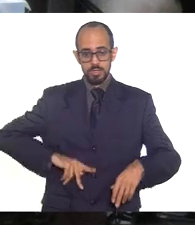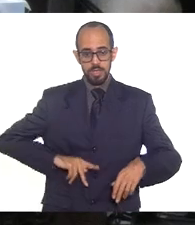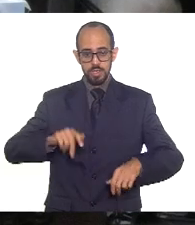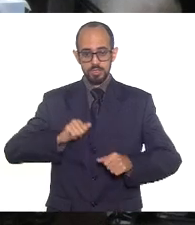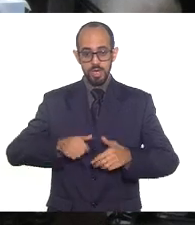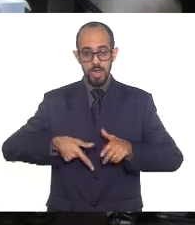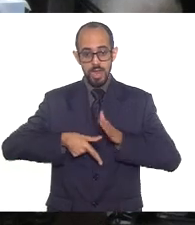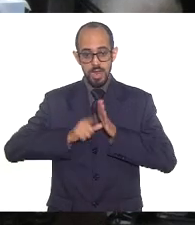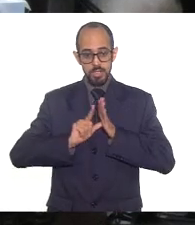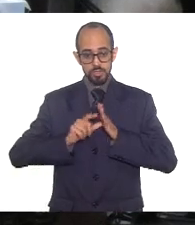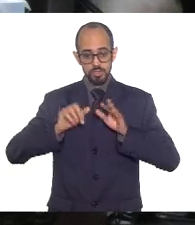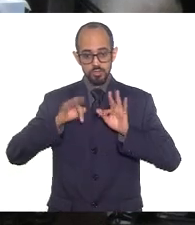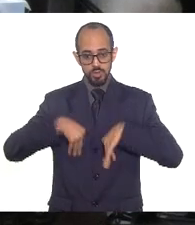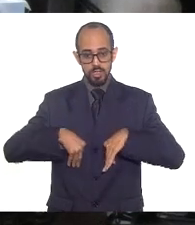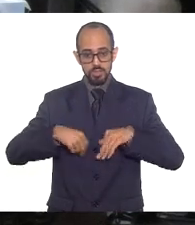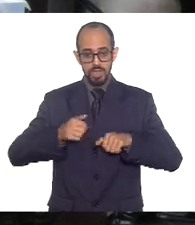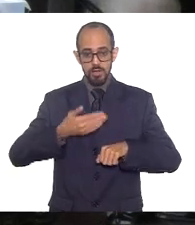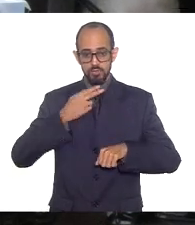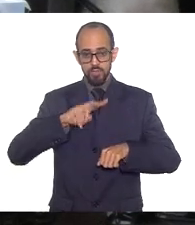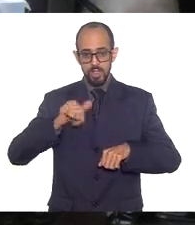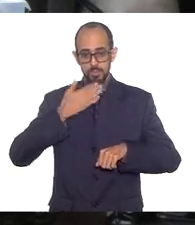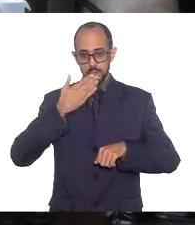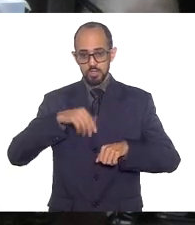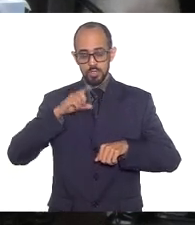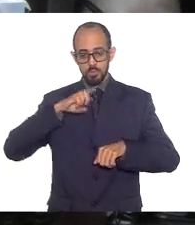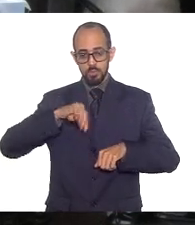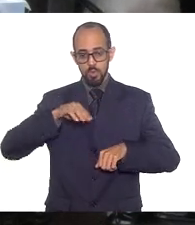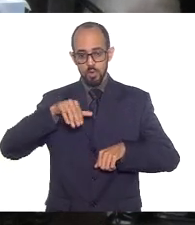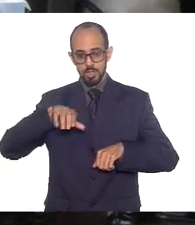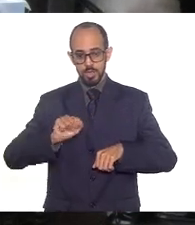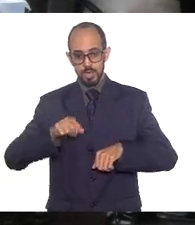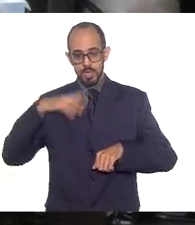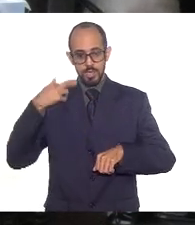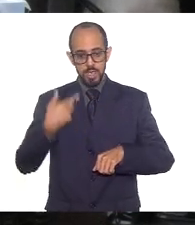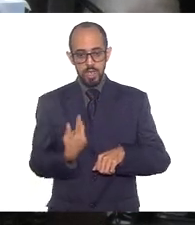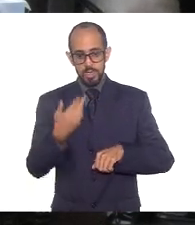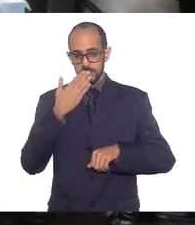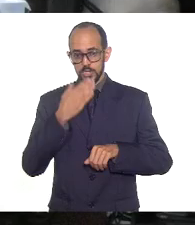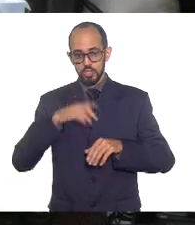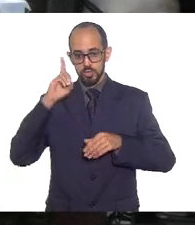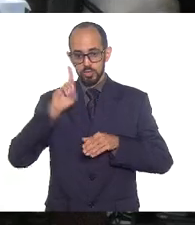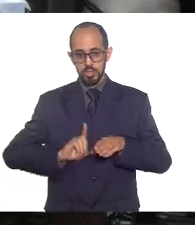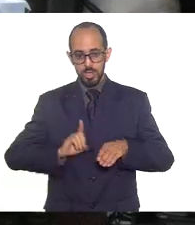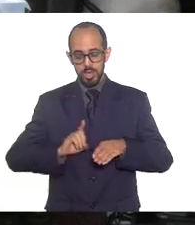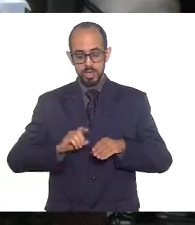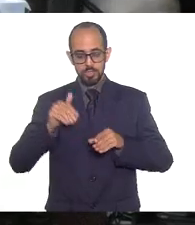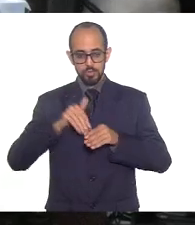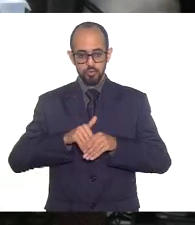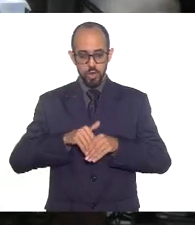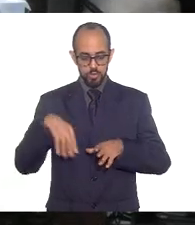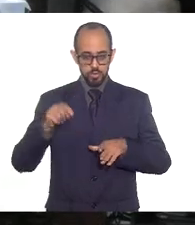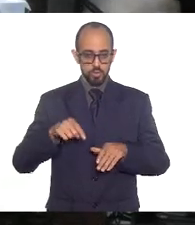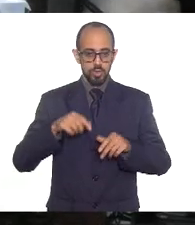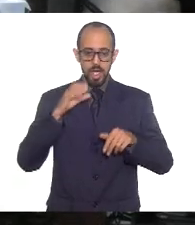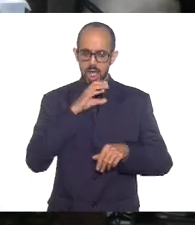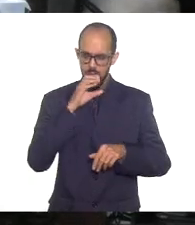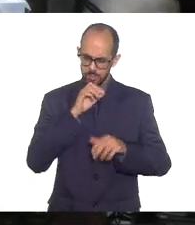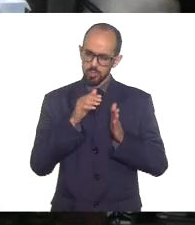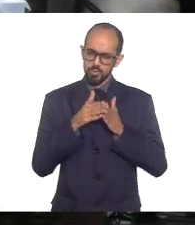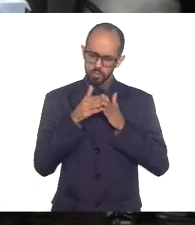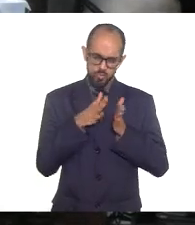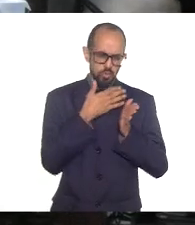Antes desse ao trabalho vai passar as deputadas Mônica e Renata pedido que são breve por favor